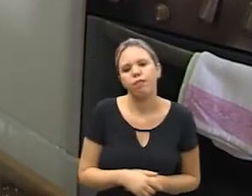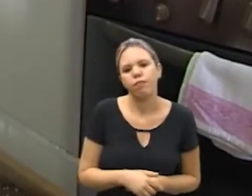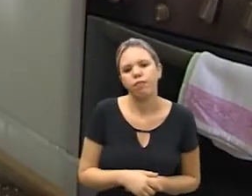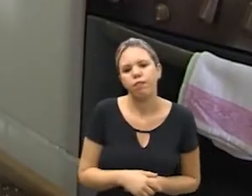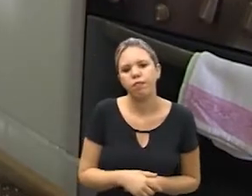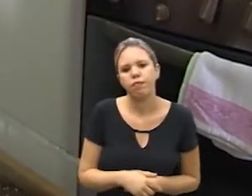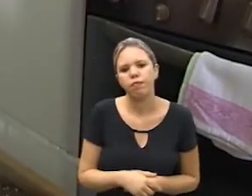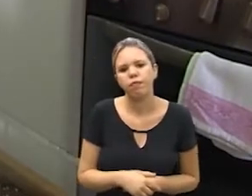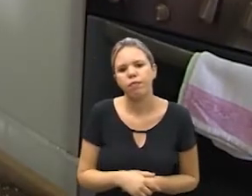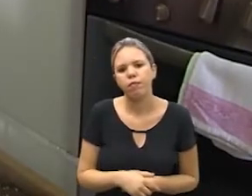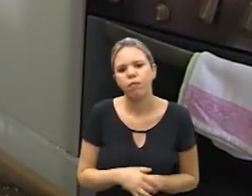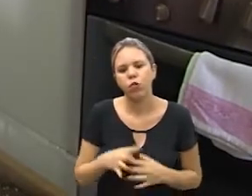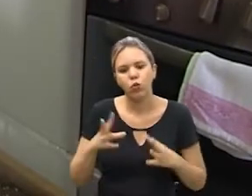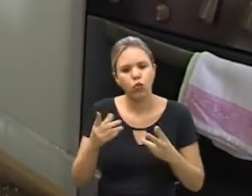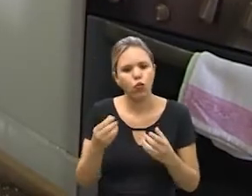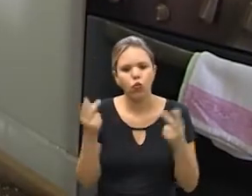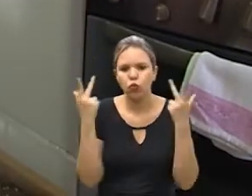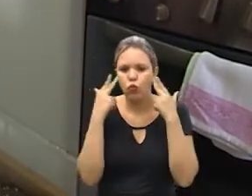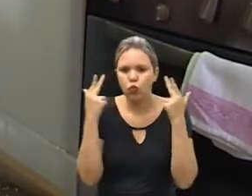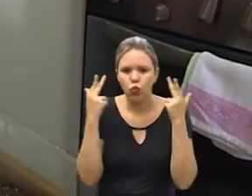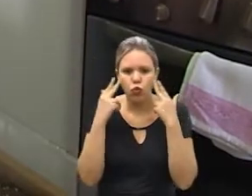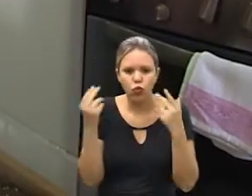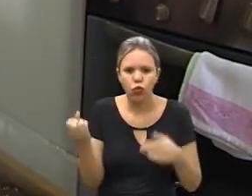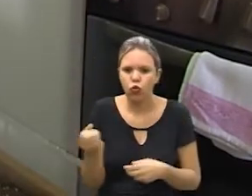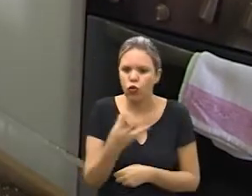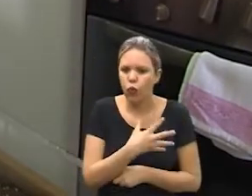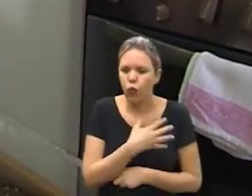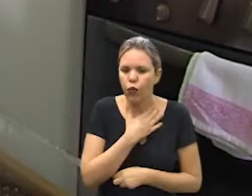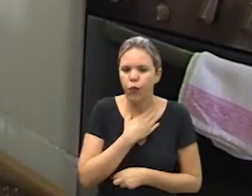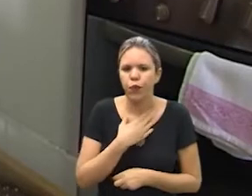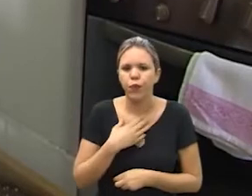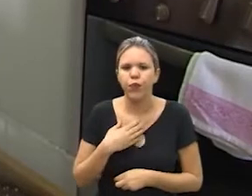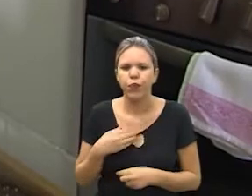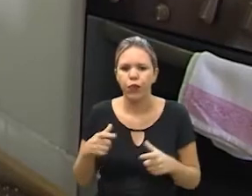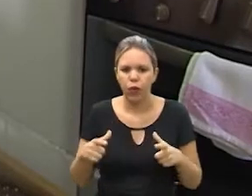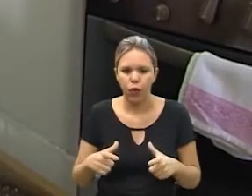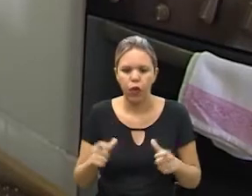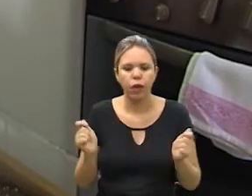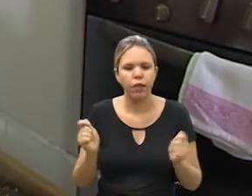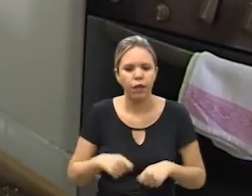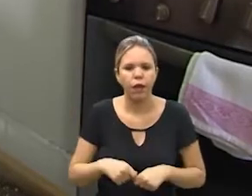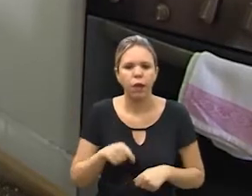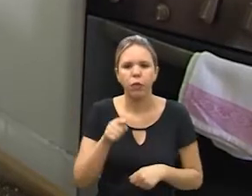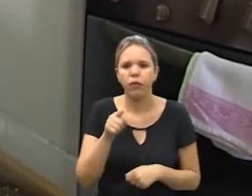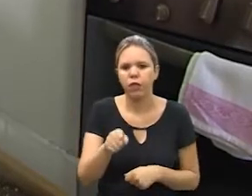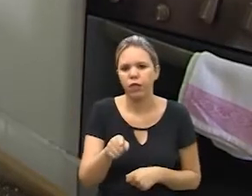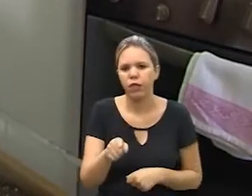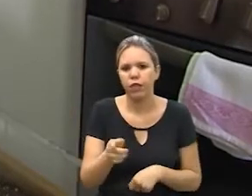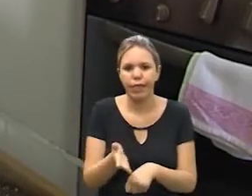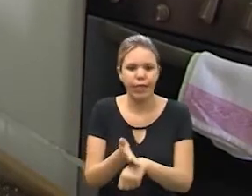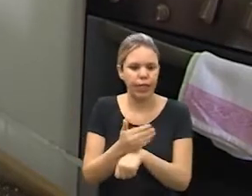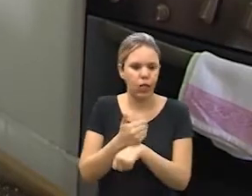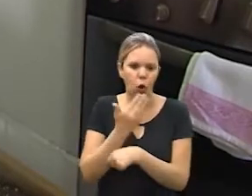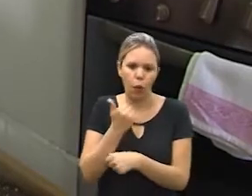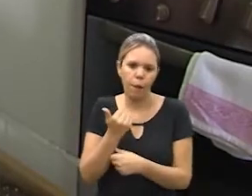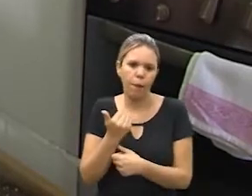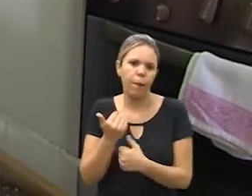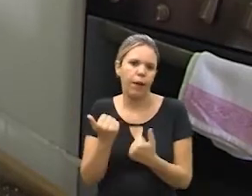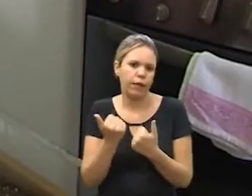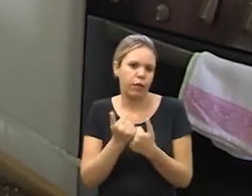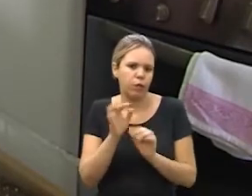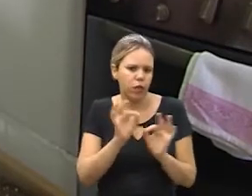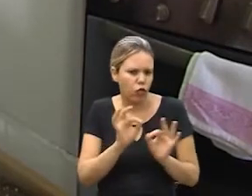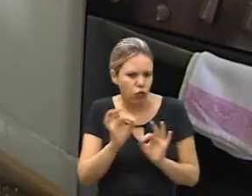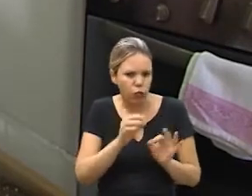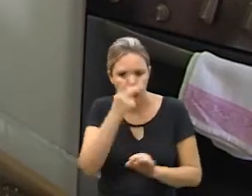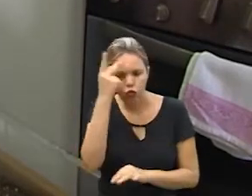E assim, tudo fresco, né? Tudo fresco. É um prato que dá pra você antecipar, planejar.